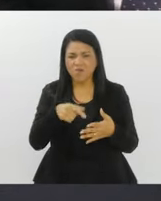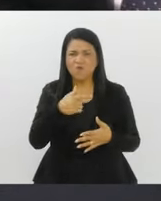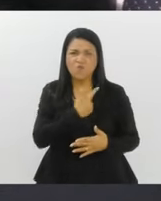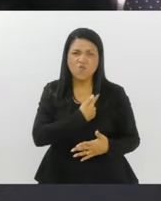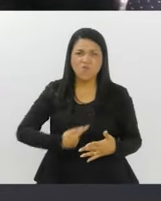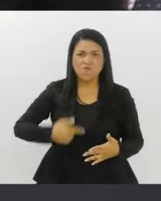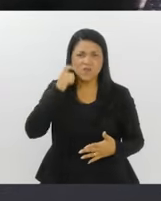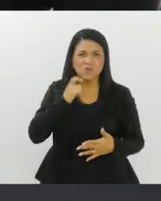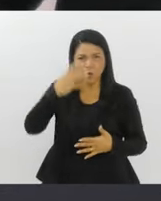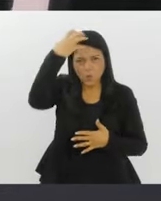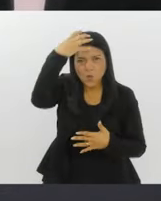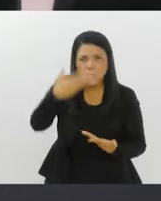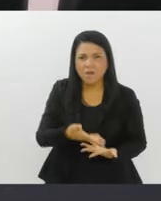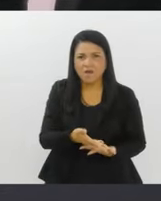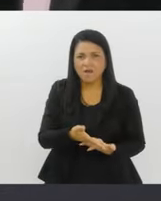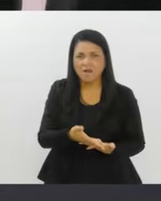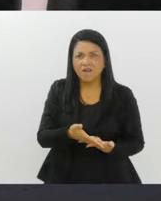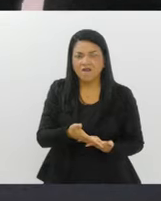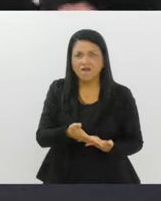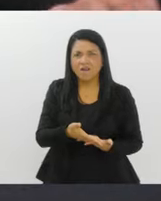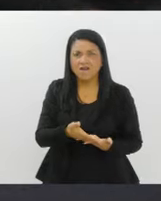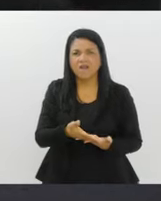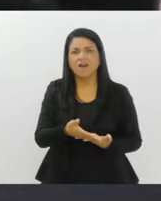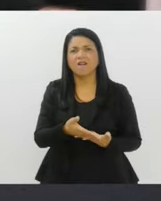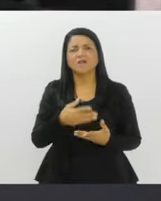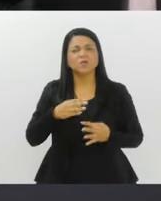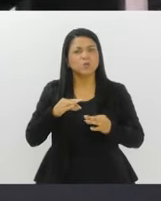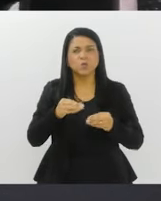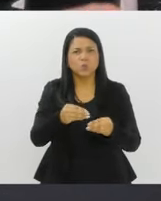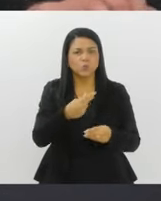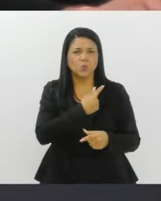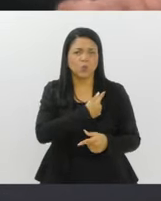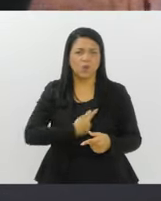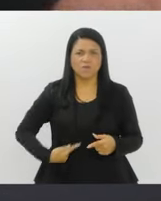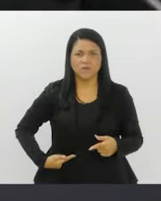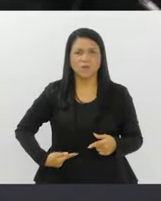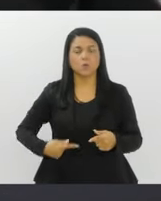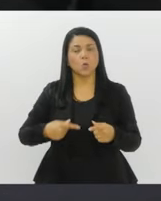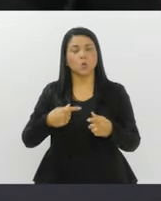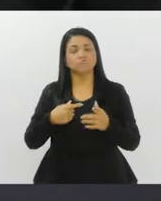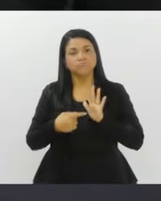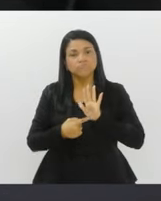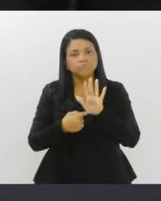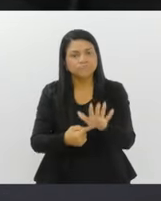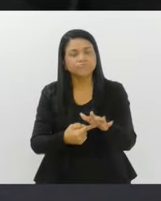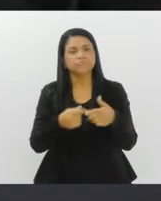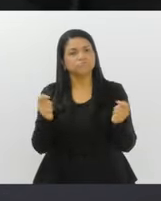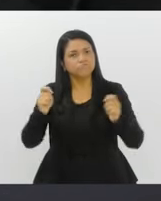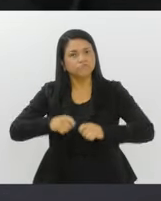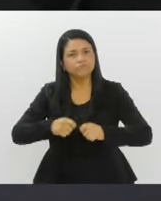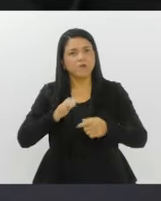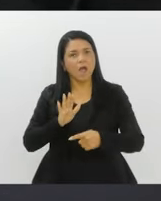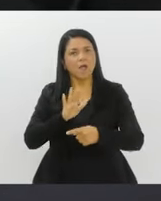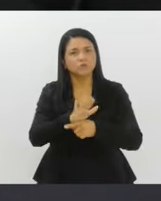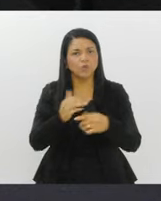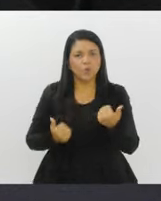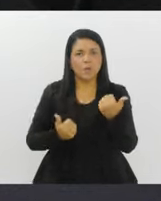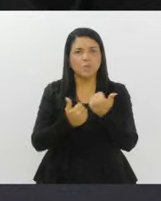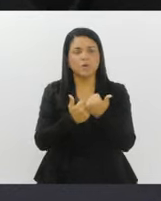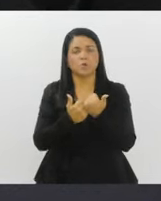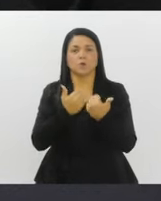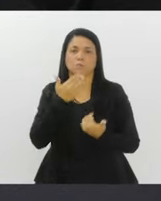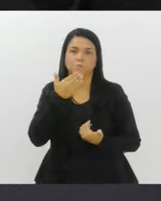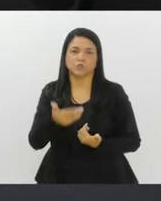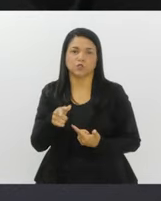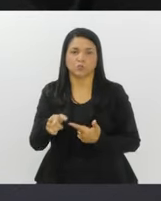governador Cláudio Castro. O governador atendeu em tudo. Tudo que essa Supervia pediu. E